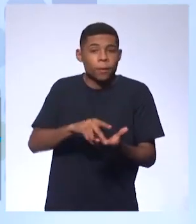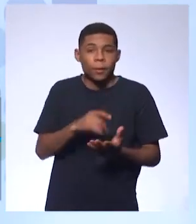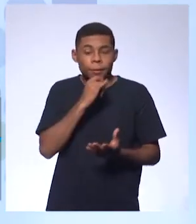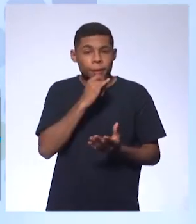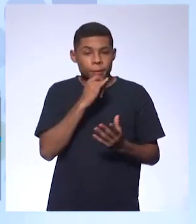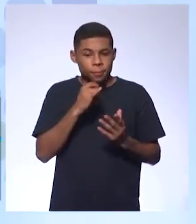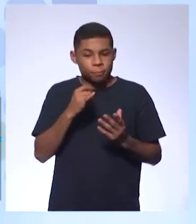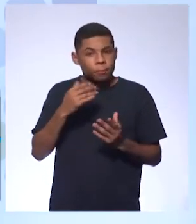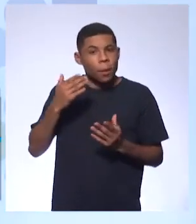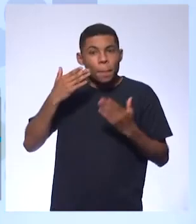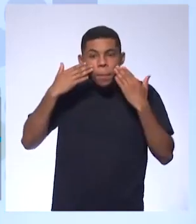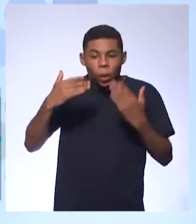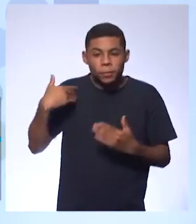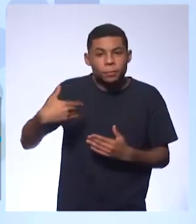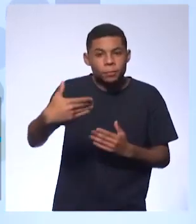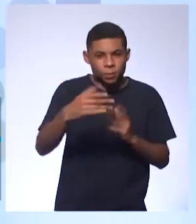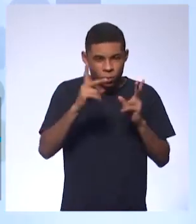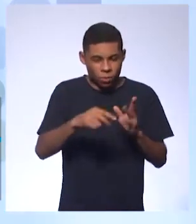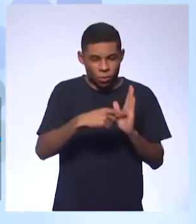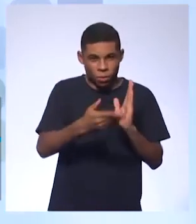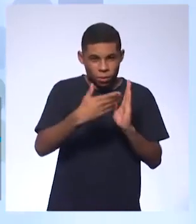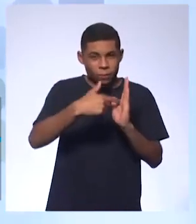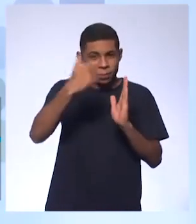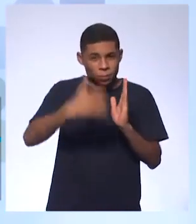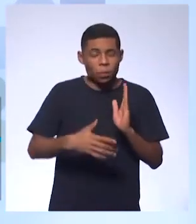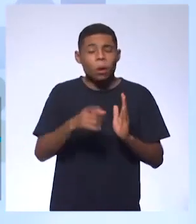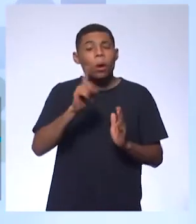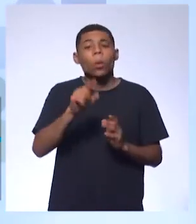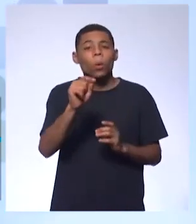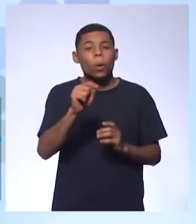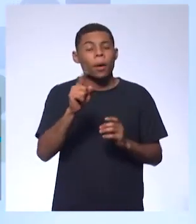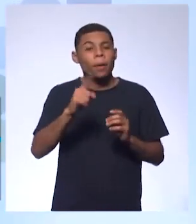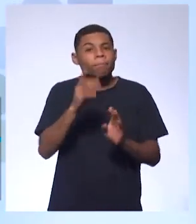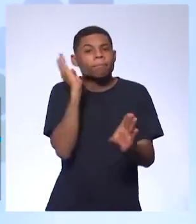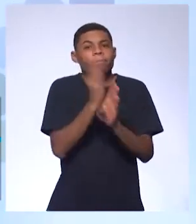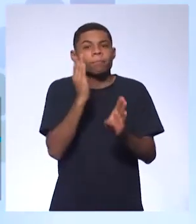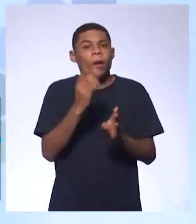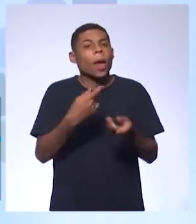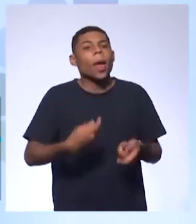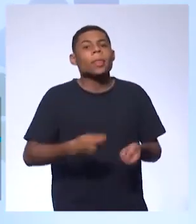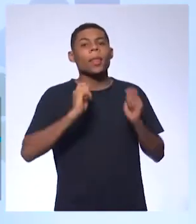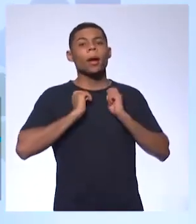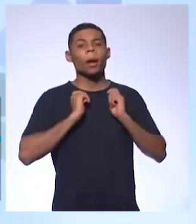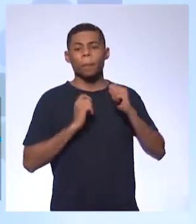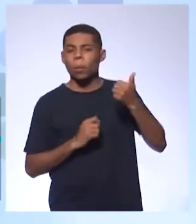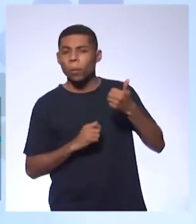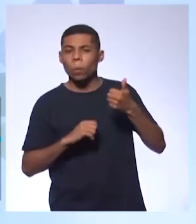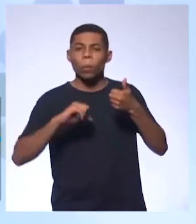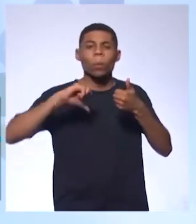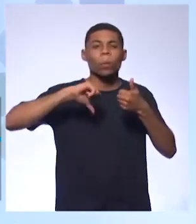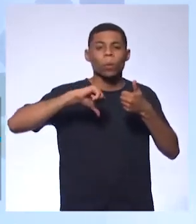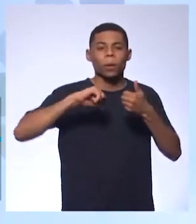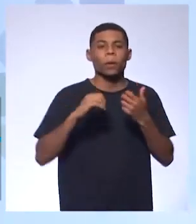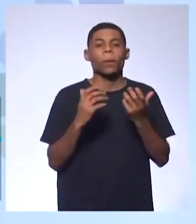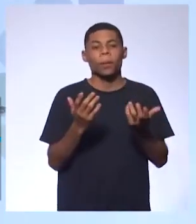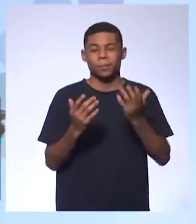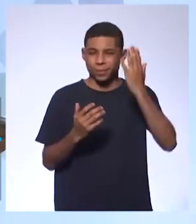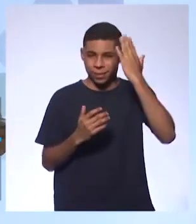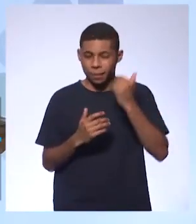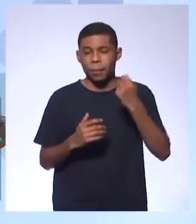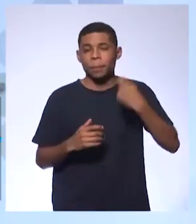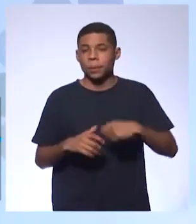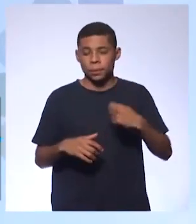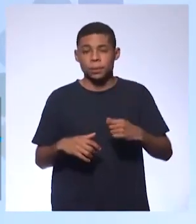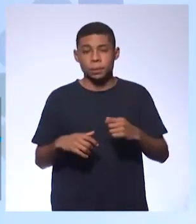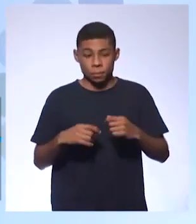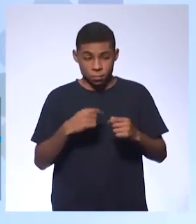do hábito, segundo o livro, é a gente descobrir essa recompensa. Né? Então, para eu mudar tanto um mau